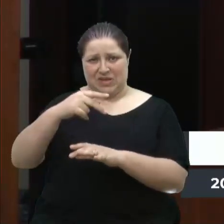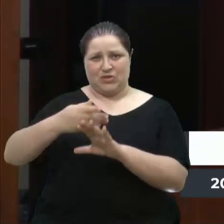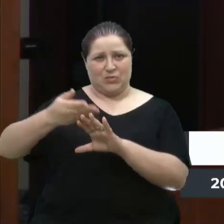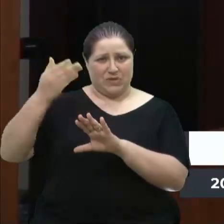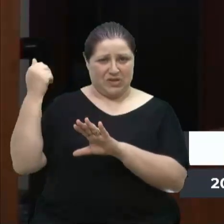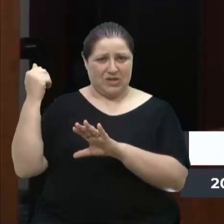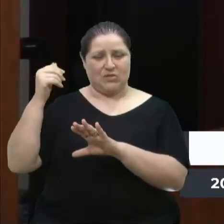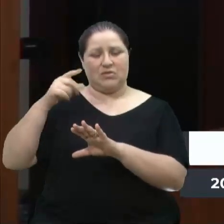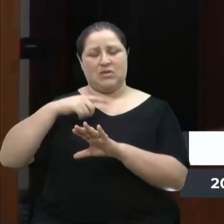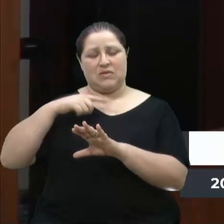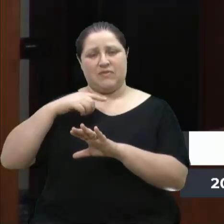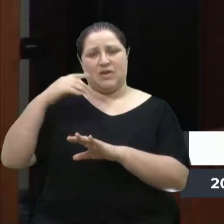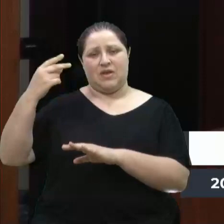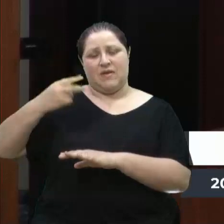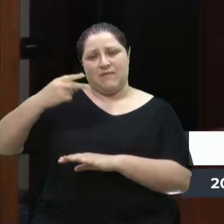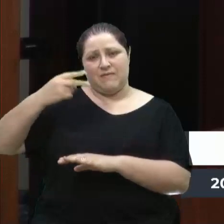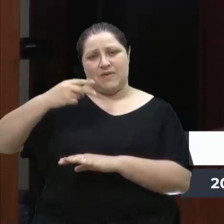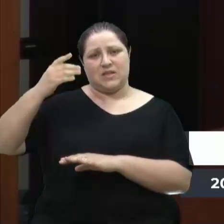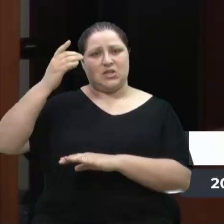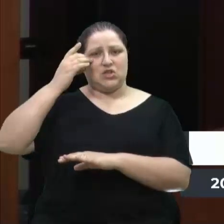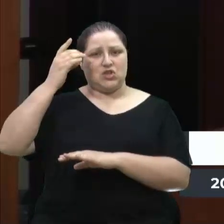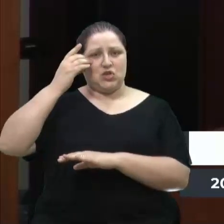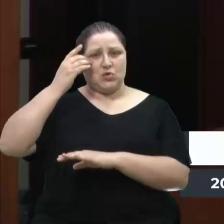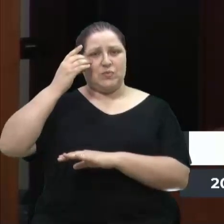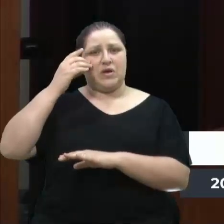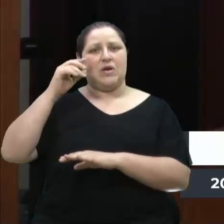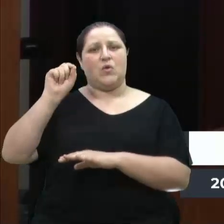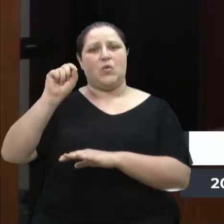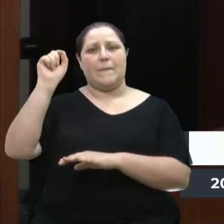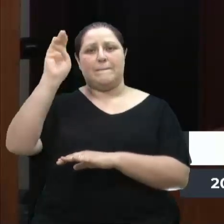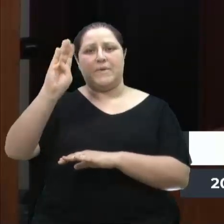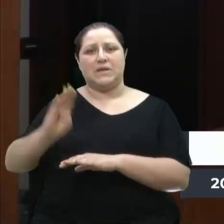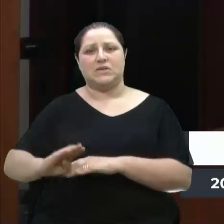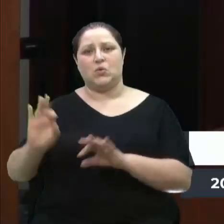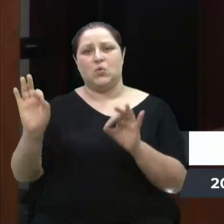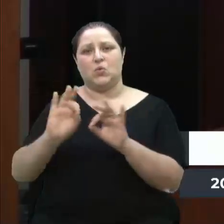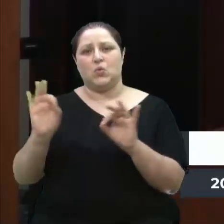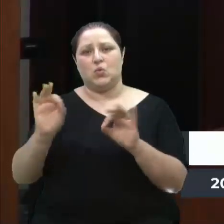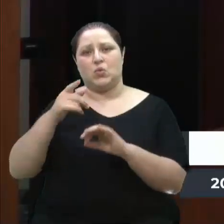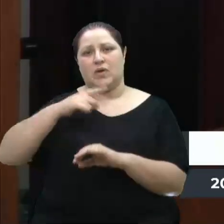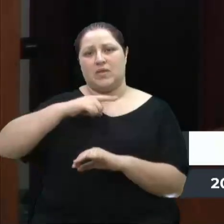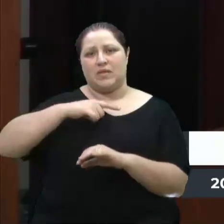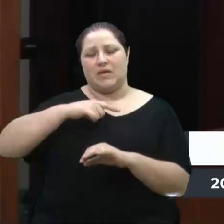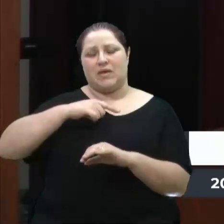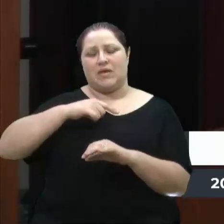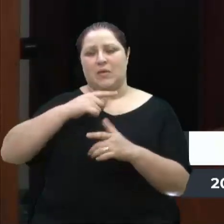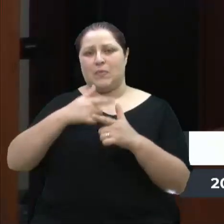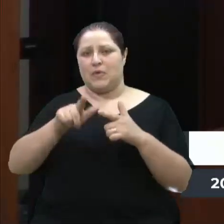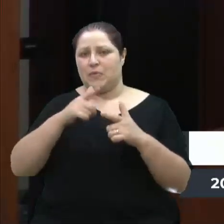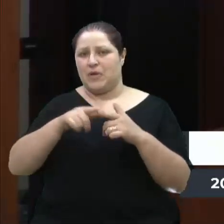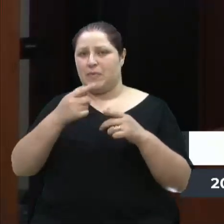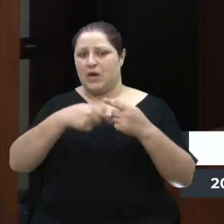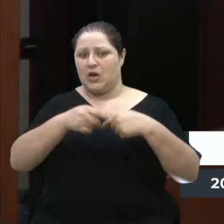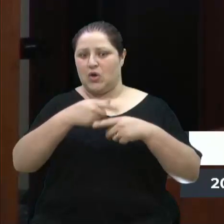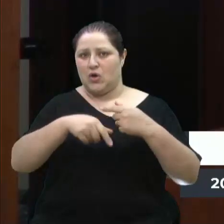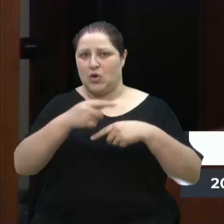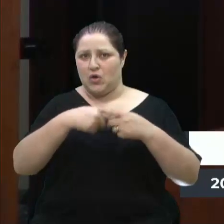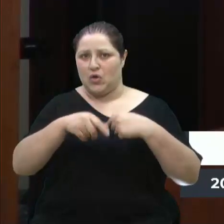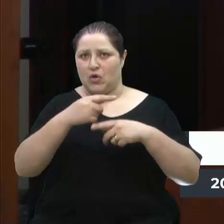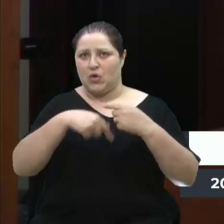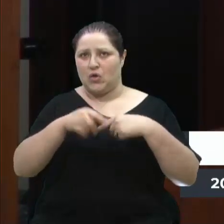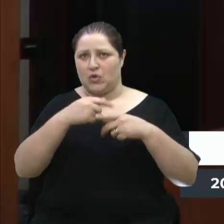foi vice de Dilma Rousseff, para que o Brasil não tivesse novamente um desastre econômico